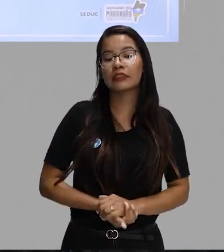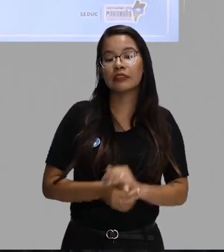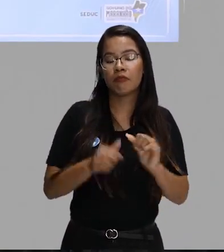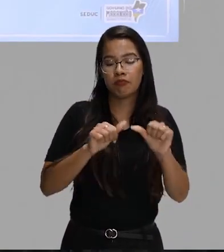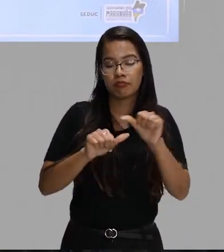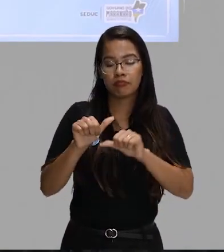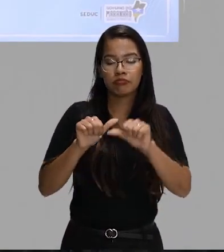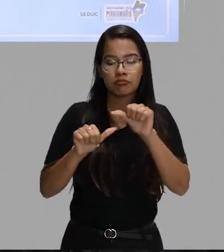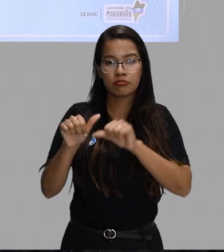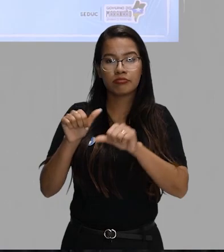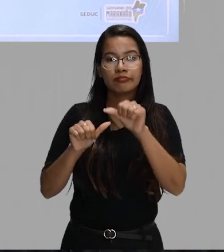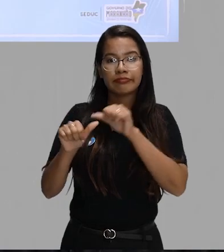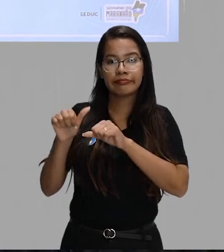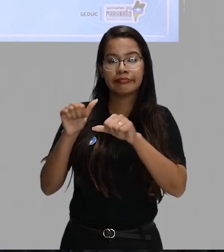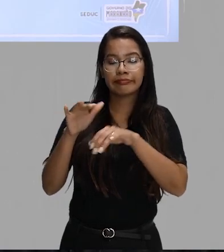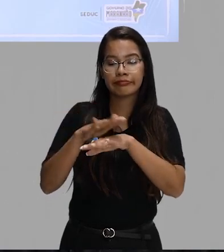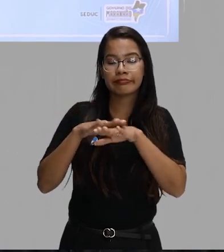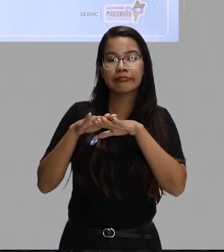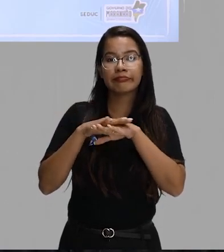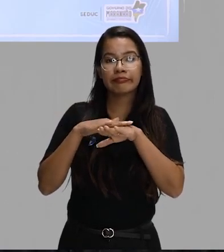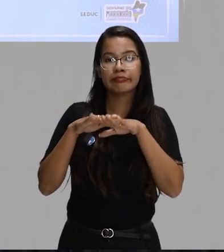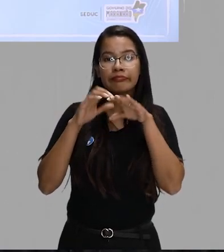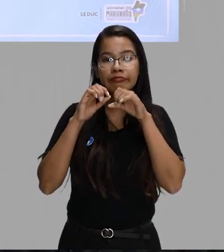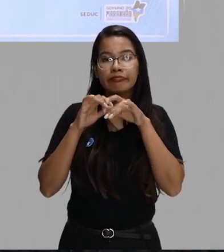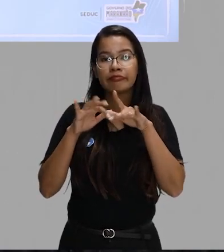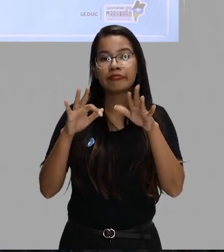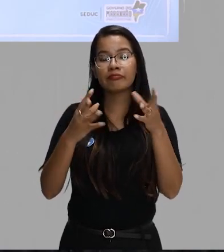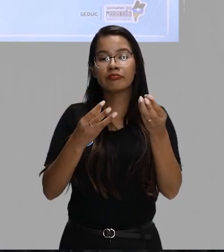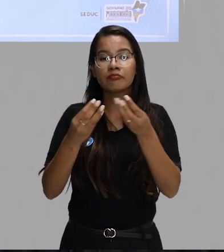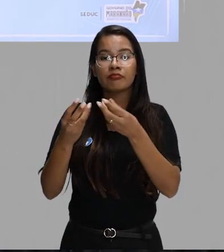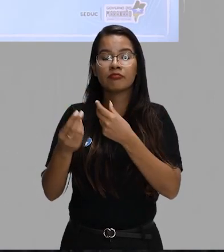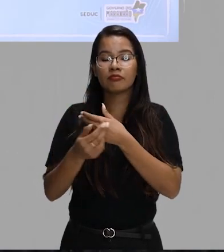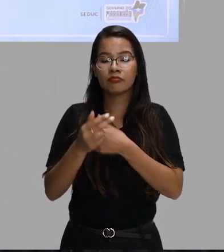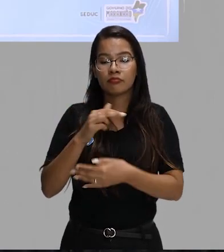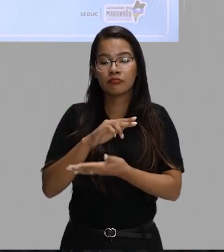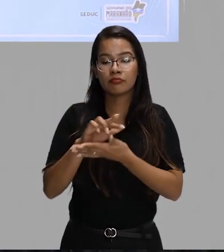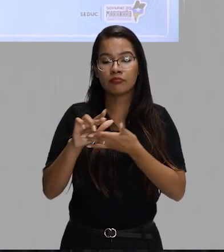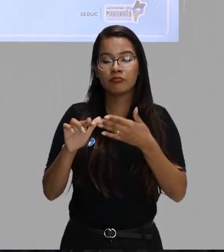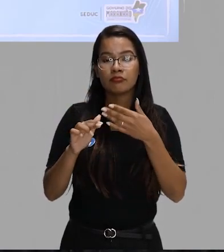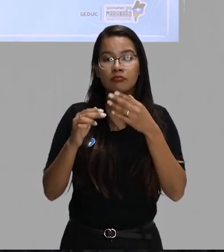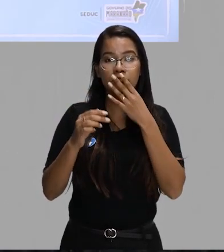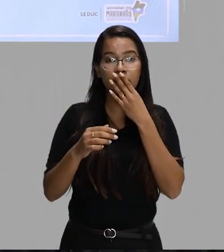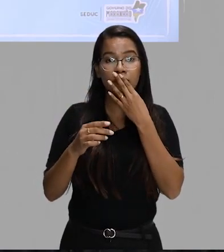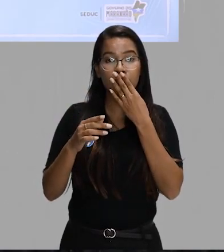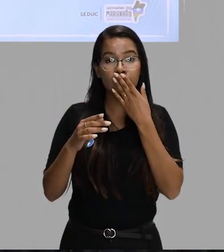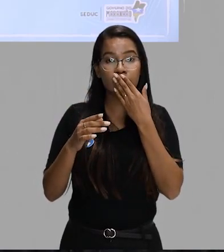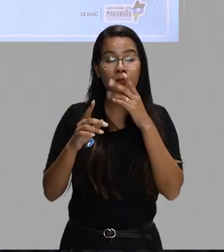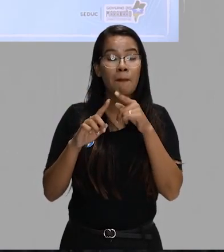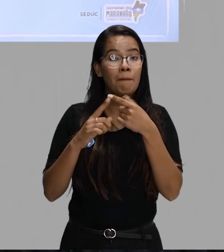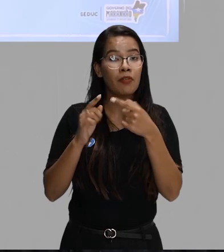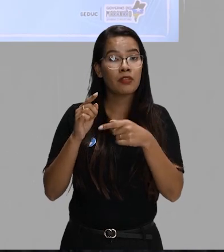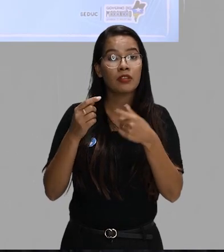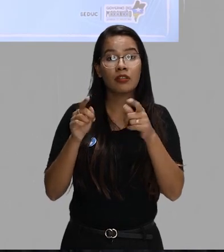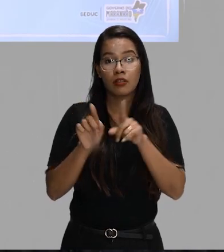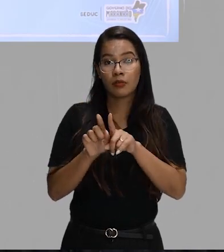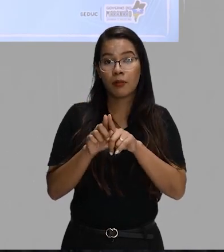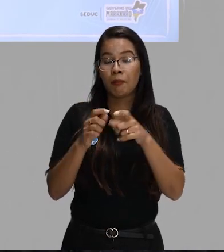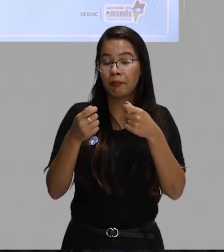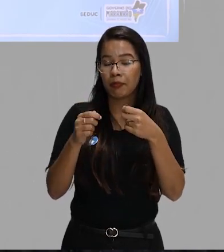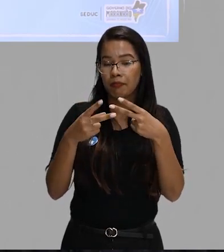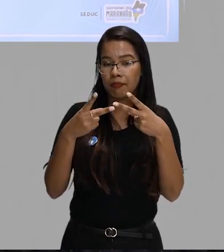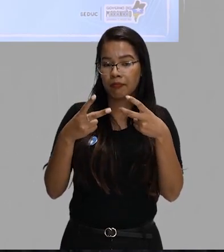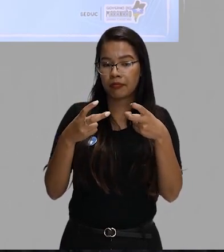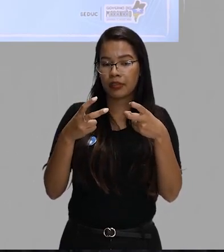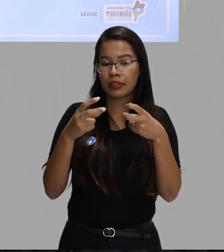constante movimento a sua superfície e ela emite ali várias cores. Certo? Mas vocês também conseguem perceber o seguinte, que existem pontos